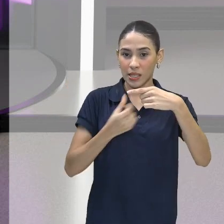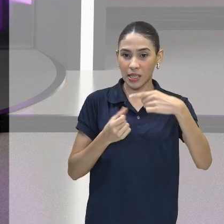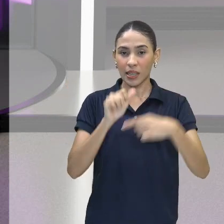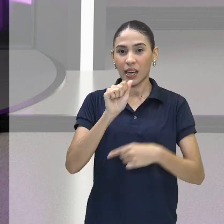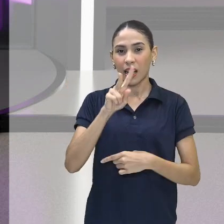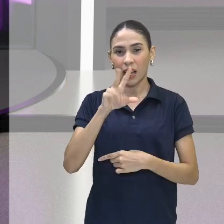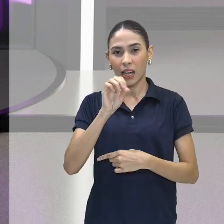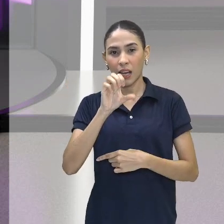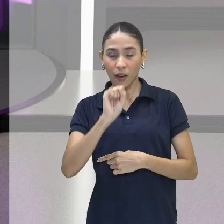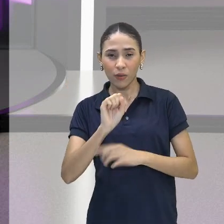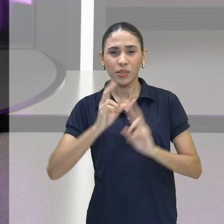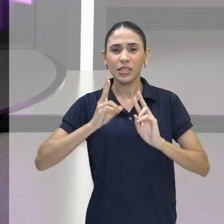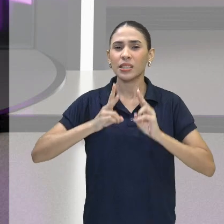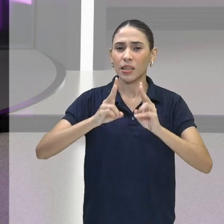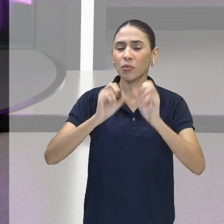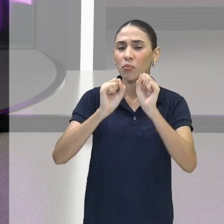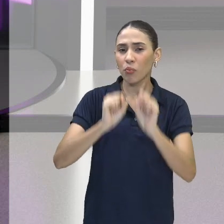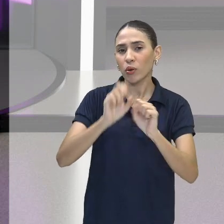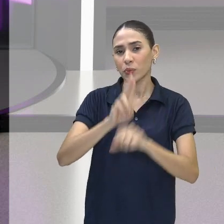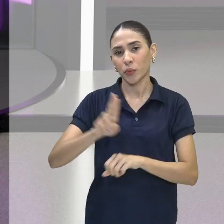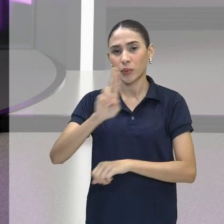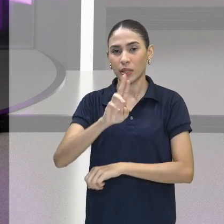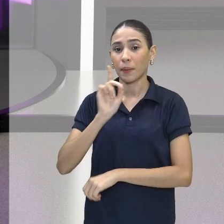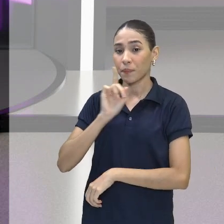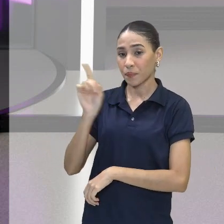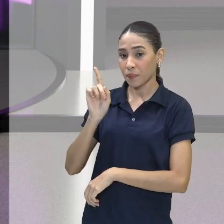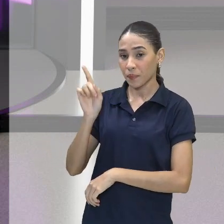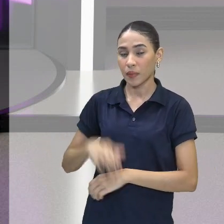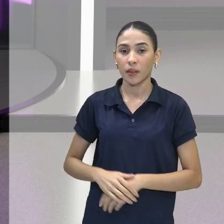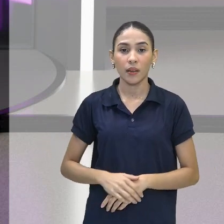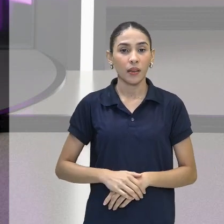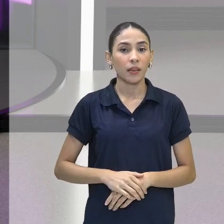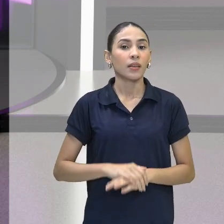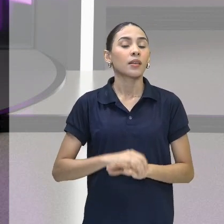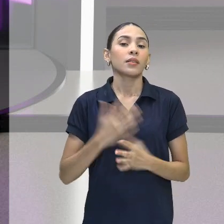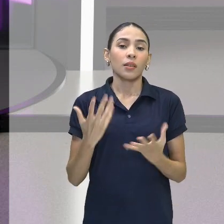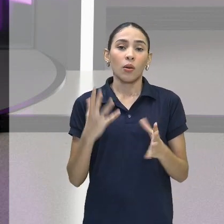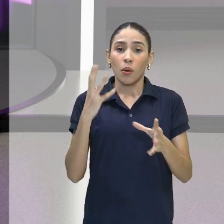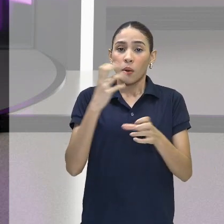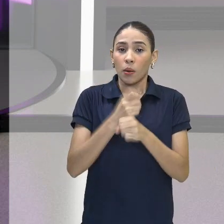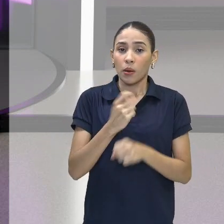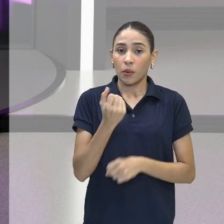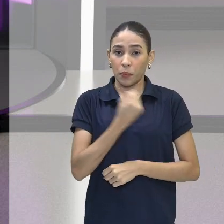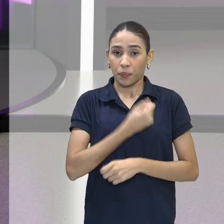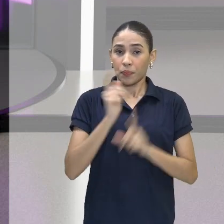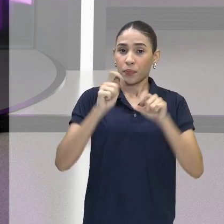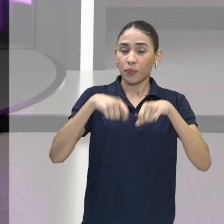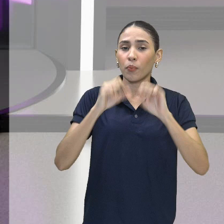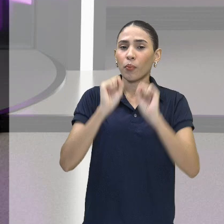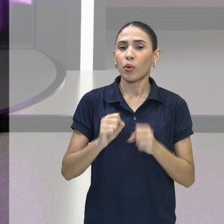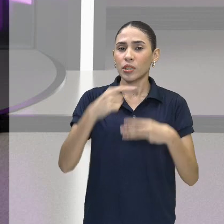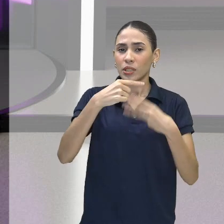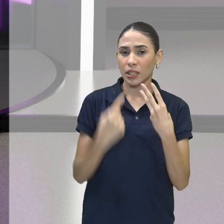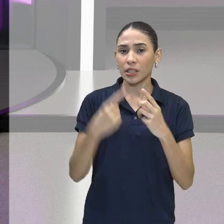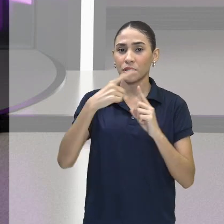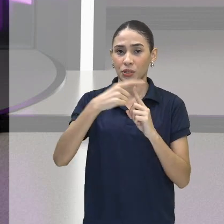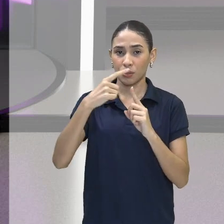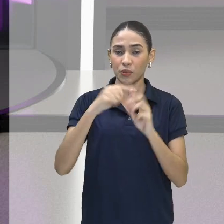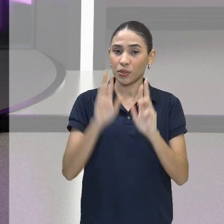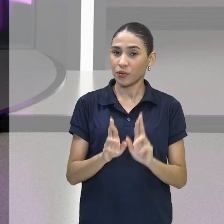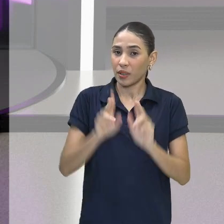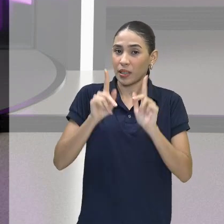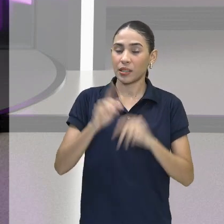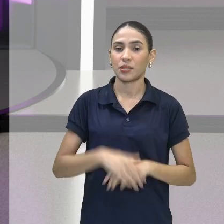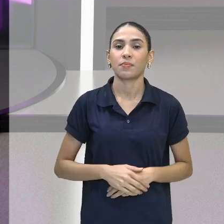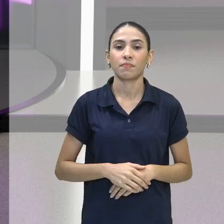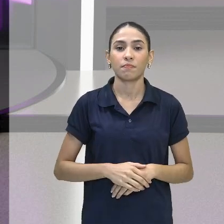dessa forma. A probabilidade, eu posso expressar ela de 3 maneiras diferentes. Eu posso expressar ela